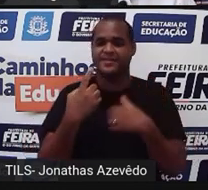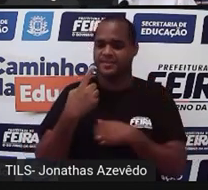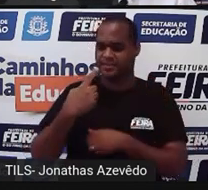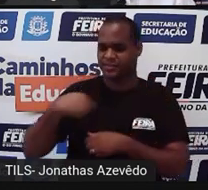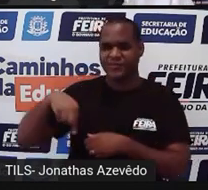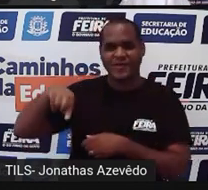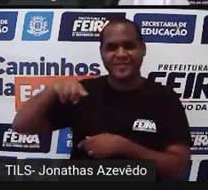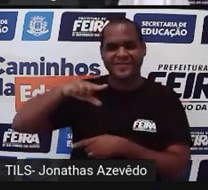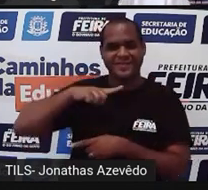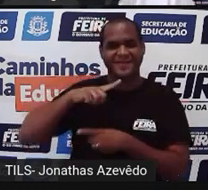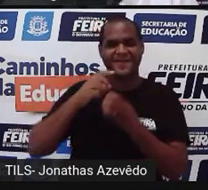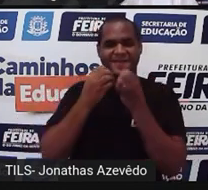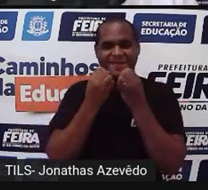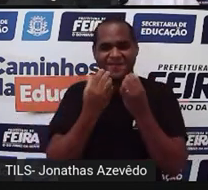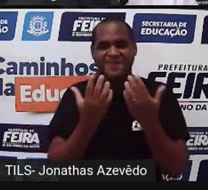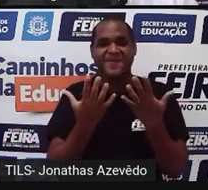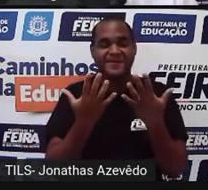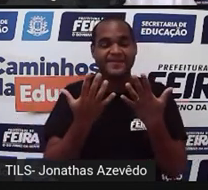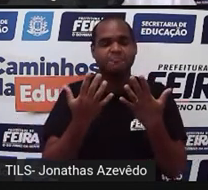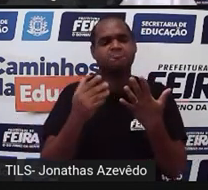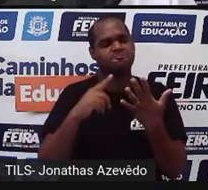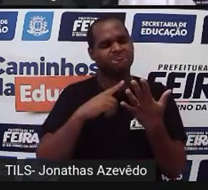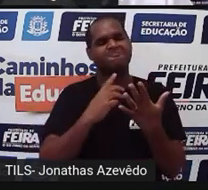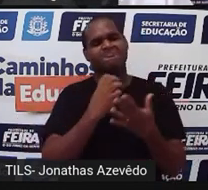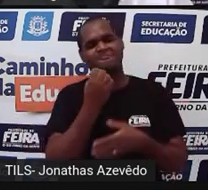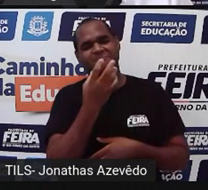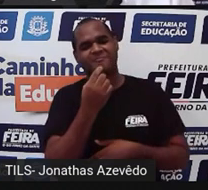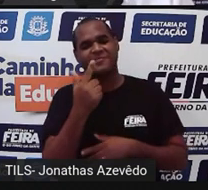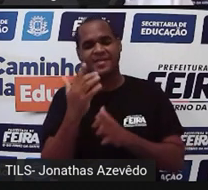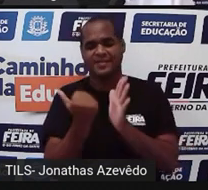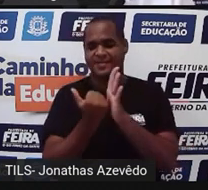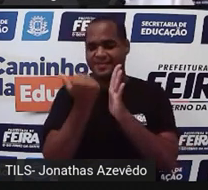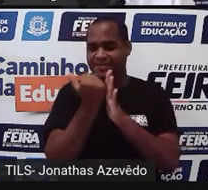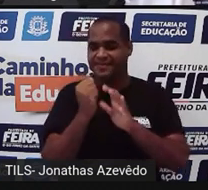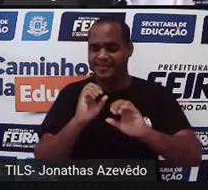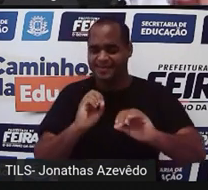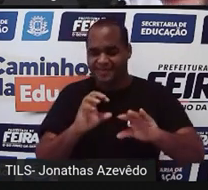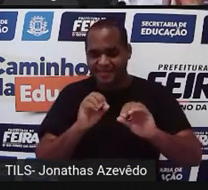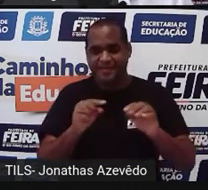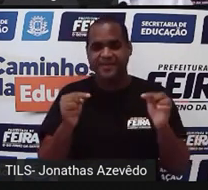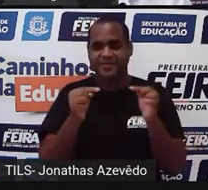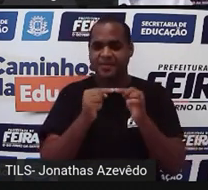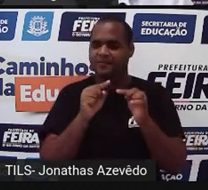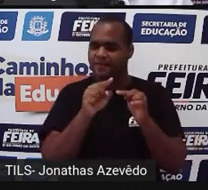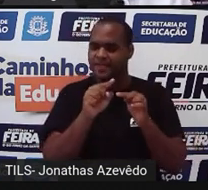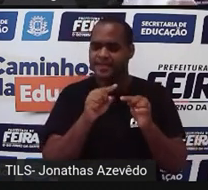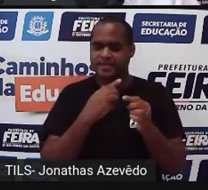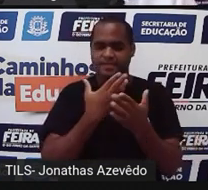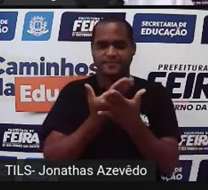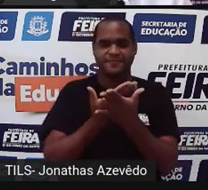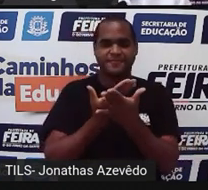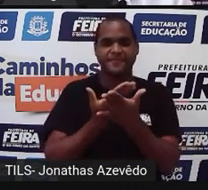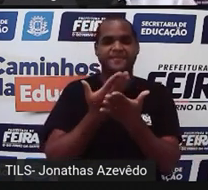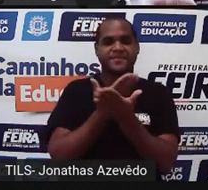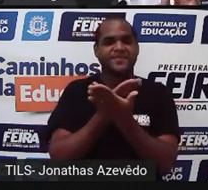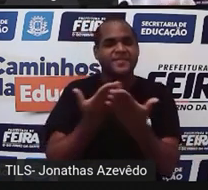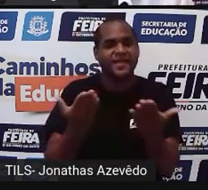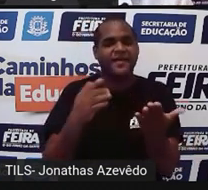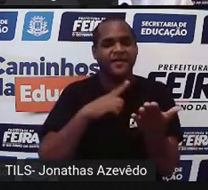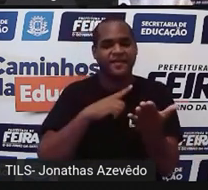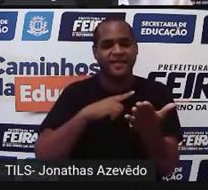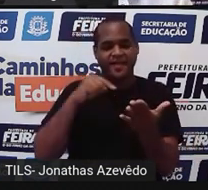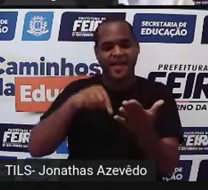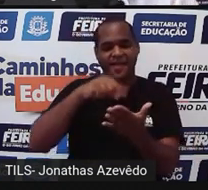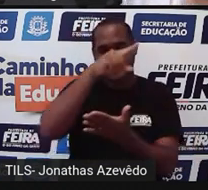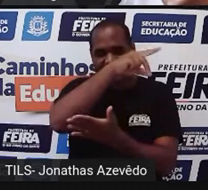belezinha conosco. É isso aí, mais uma aula de matemática para você que é estudante da nossa rede municipal